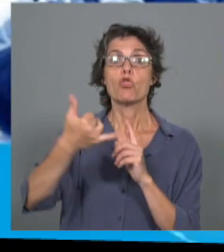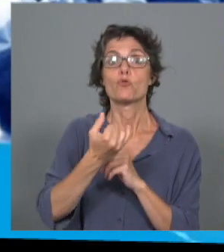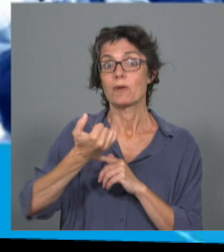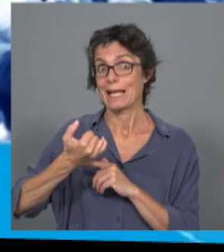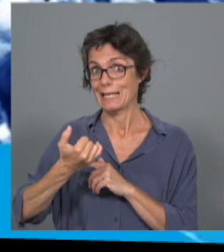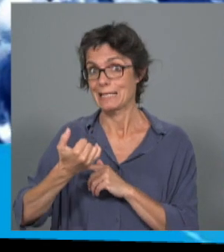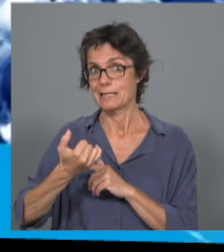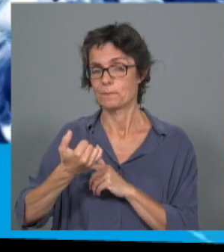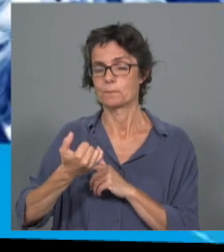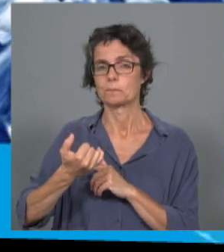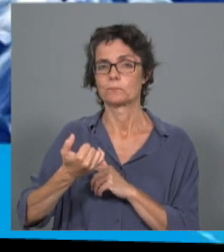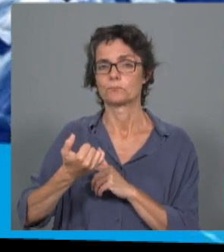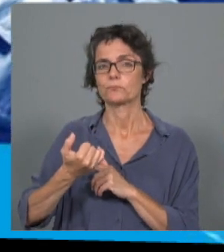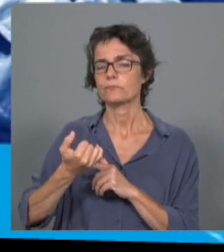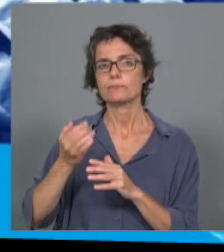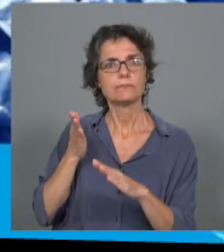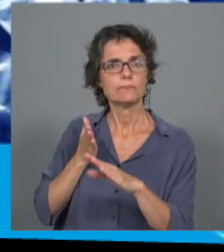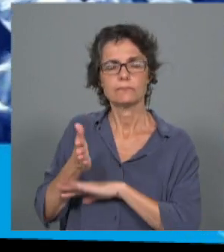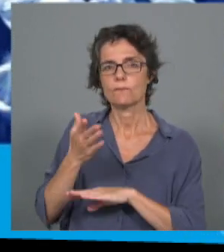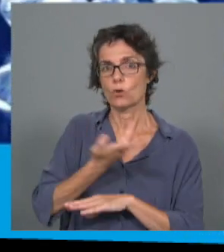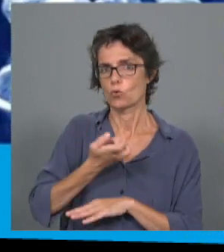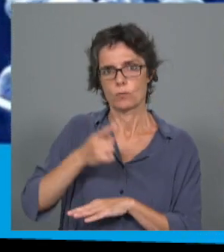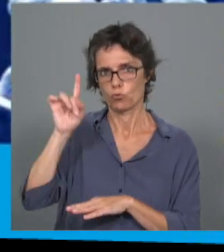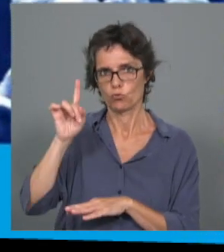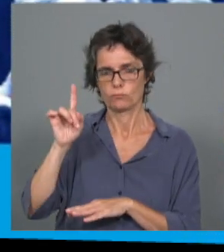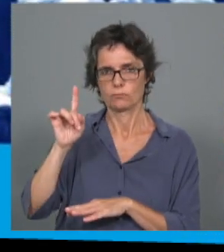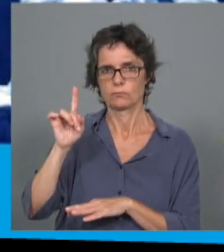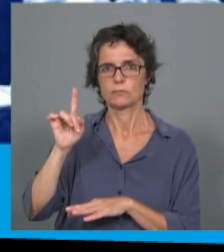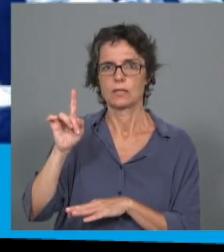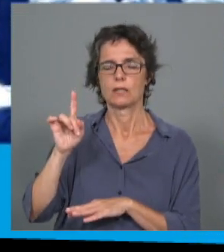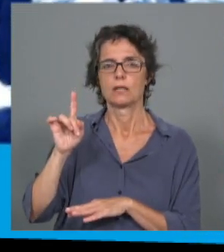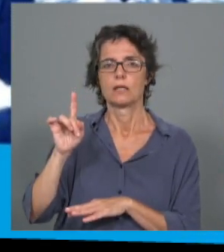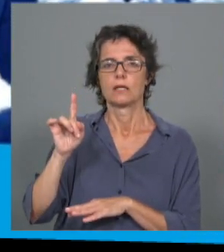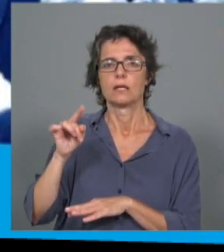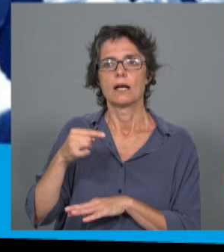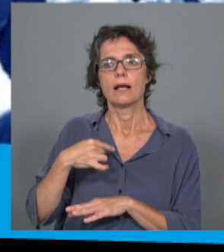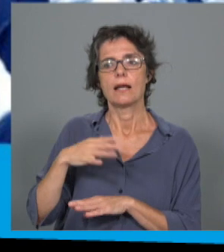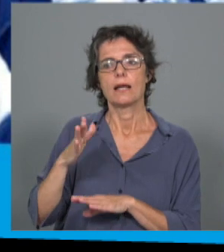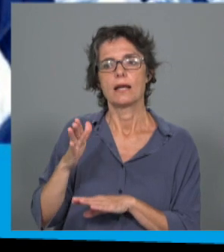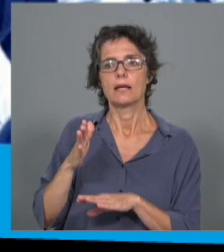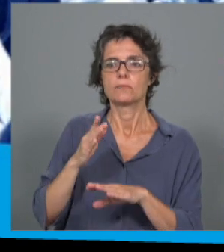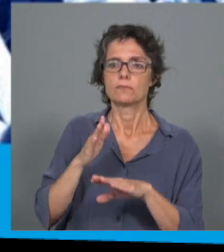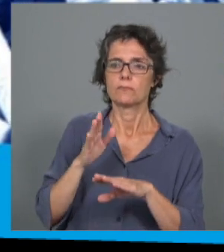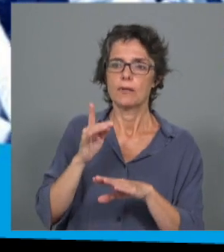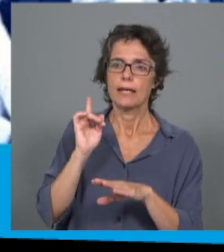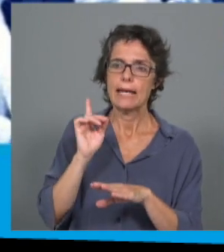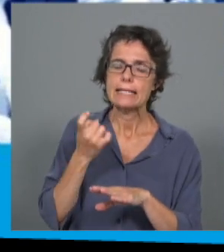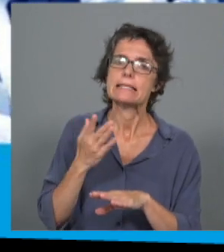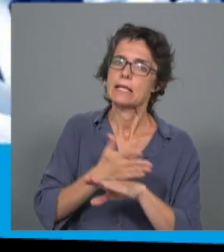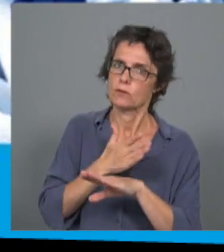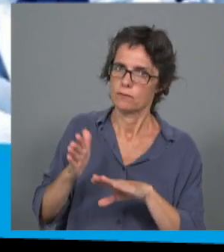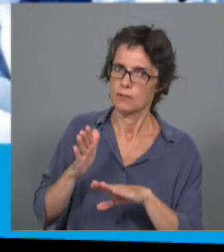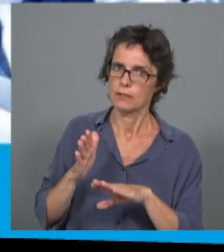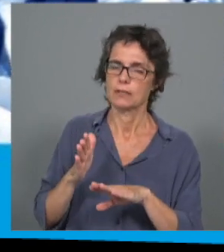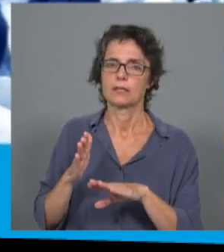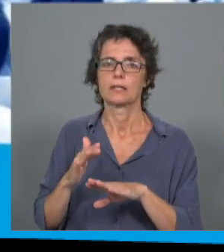não fui imediatamente para o doutoramento. Existe aqui uma diferença em relação ao